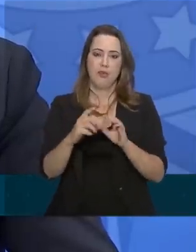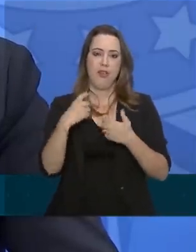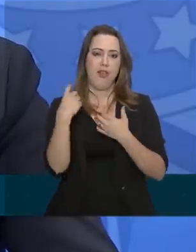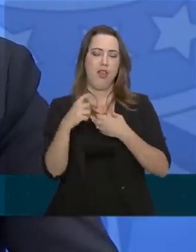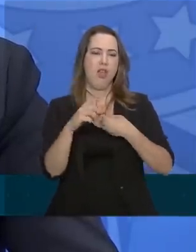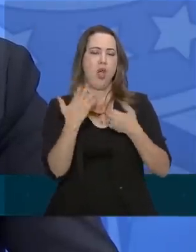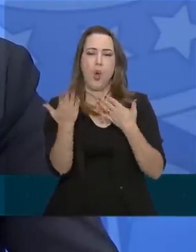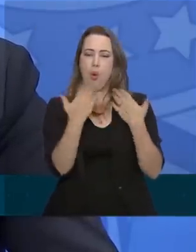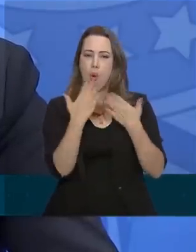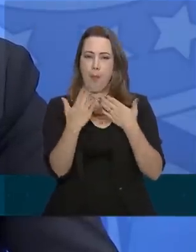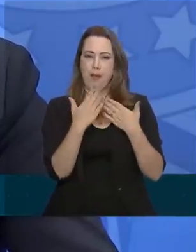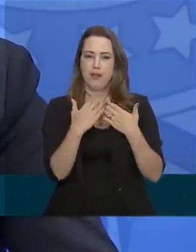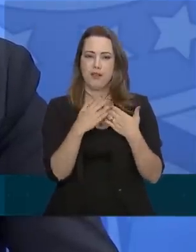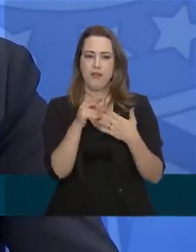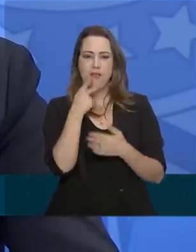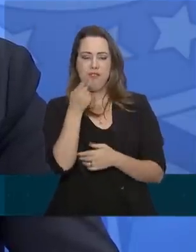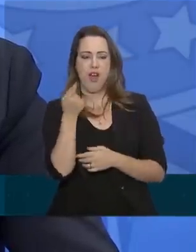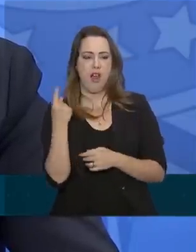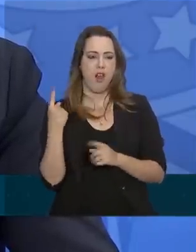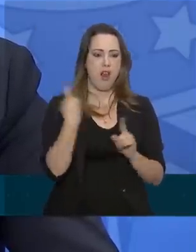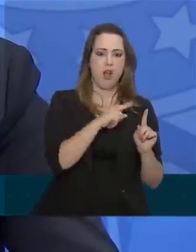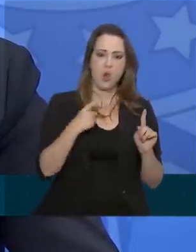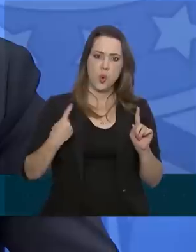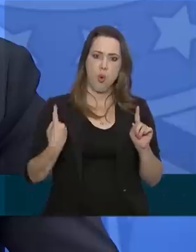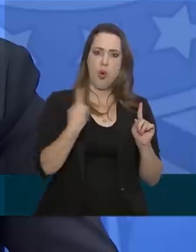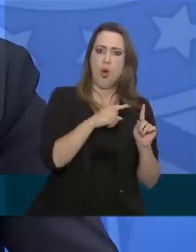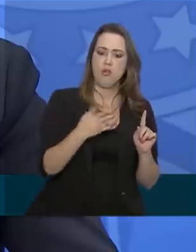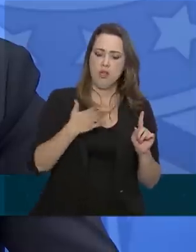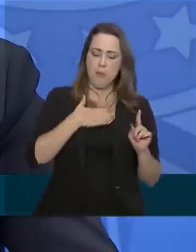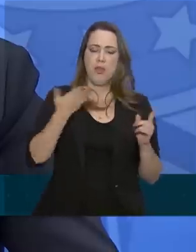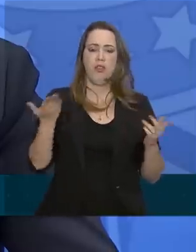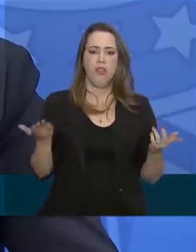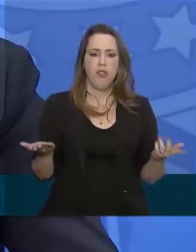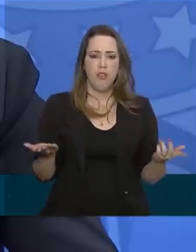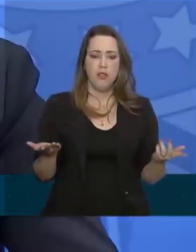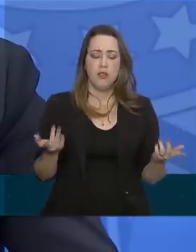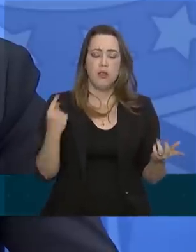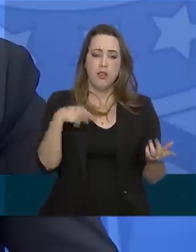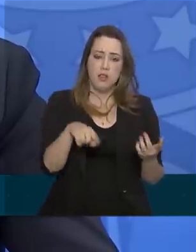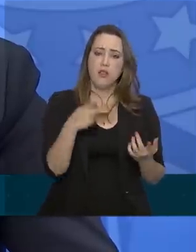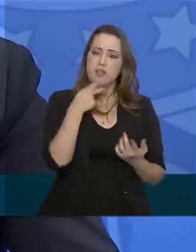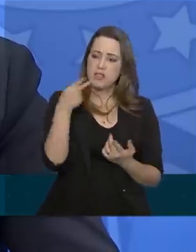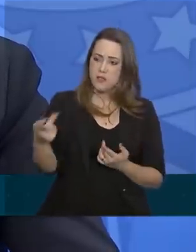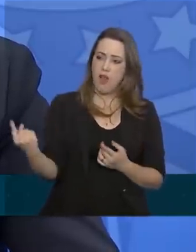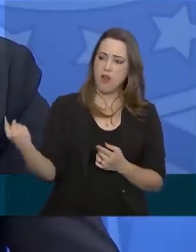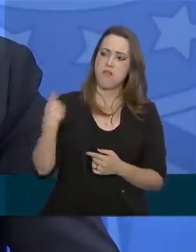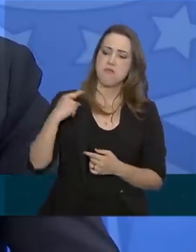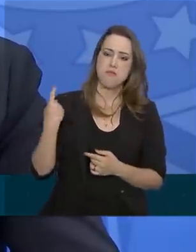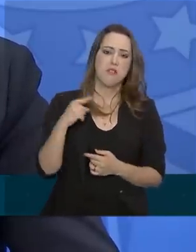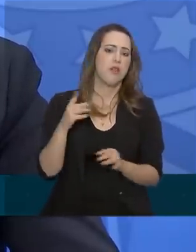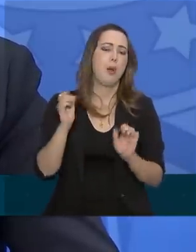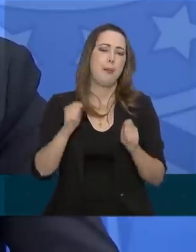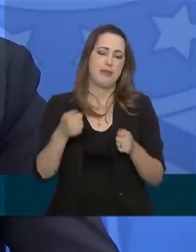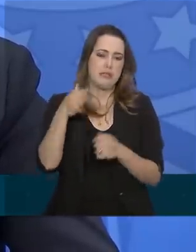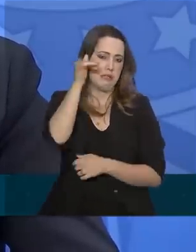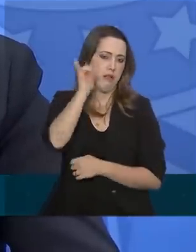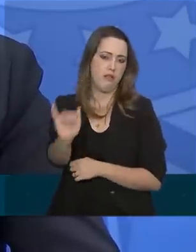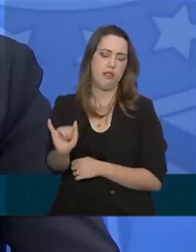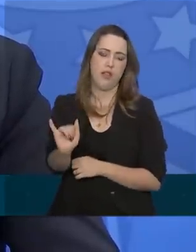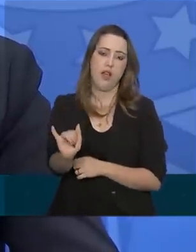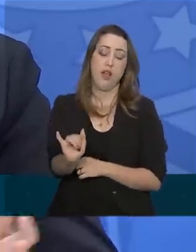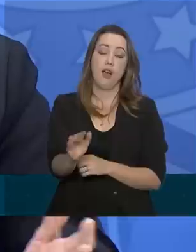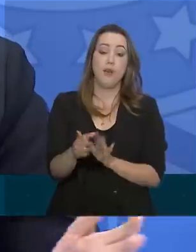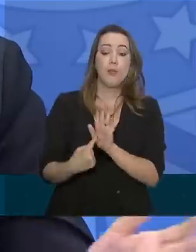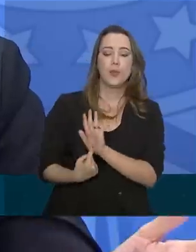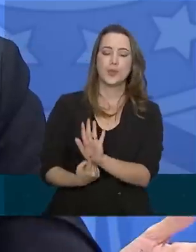colocados em mim e esse rótulo tem que ser aos poucos né é combatido na forma da